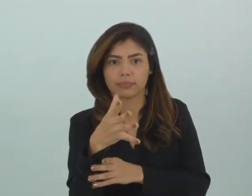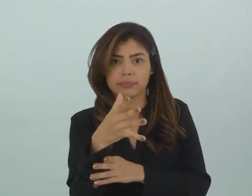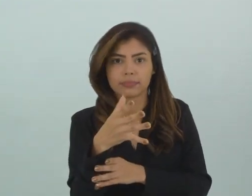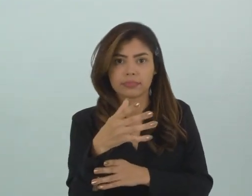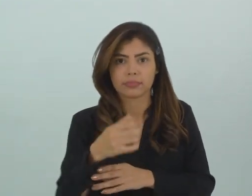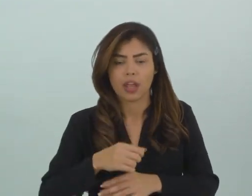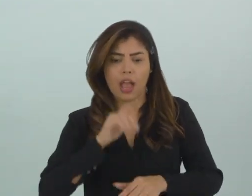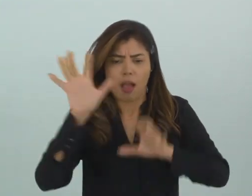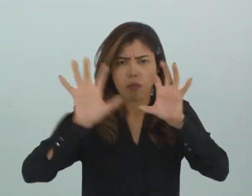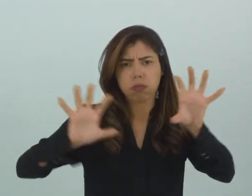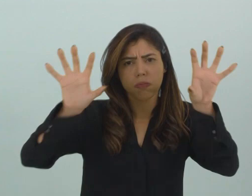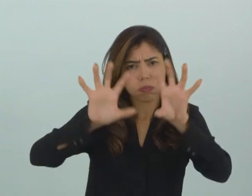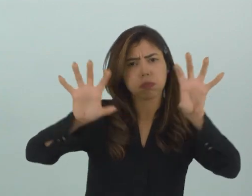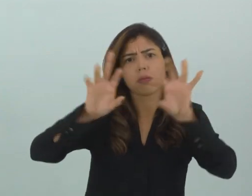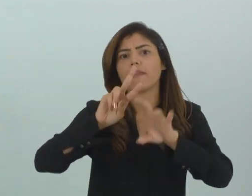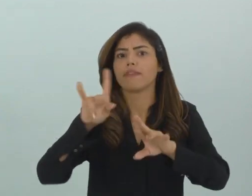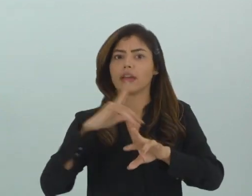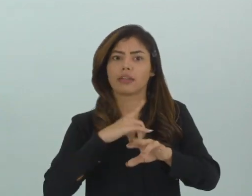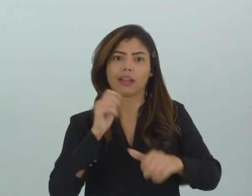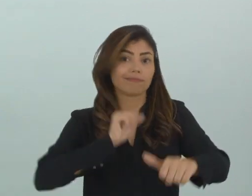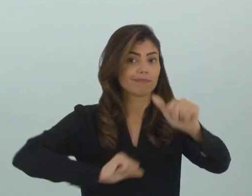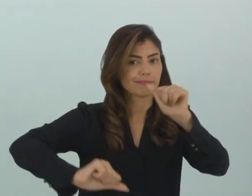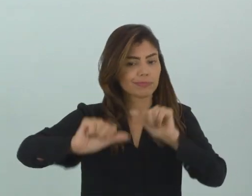isso altera a constituição da matéria.